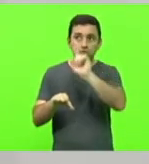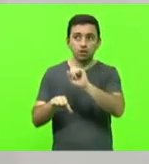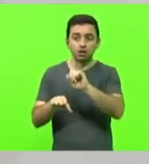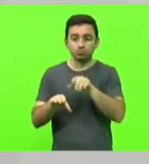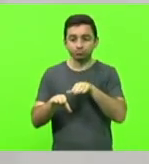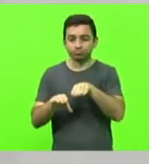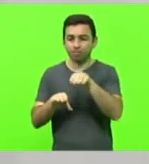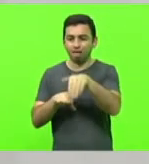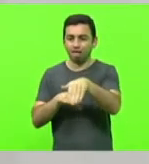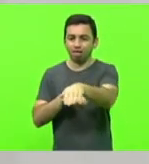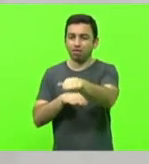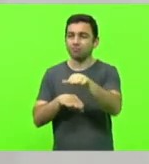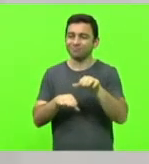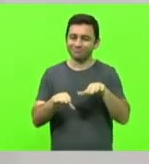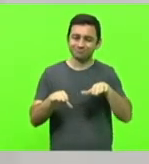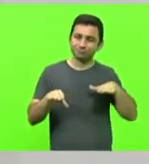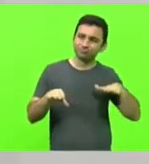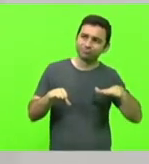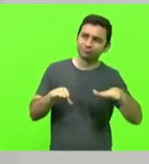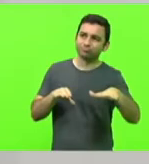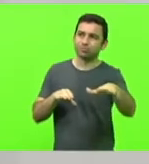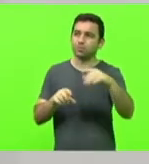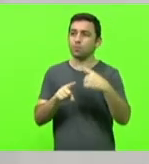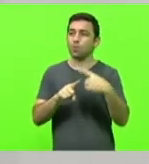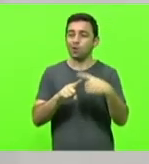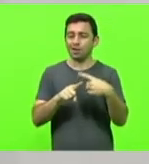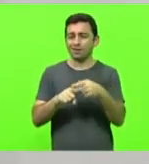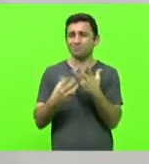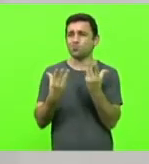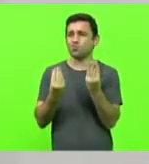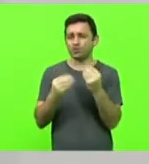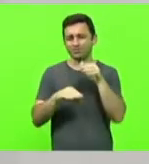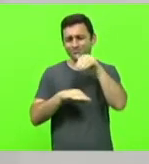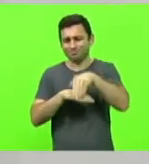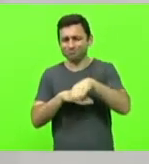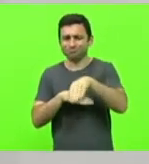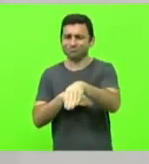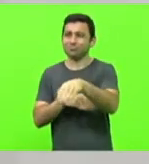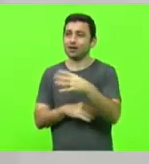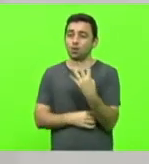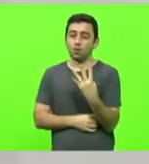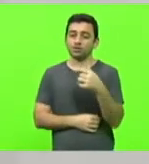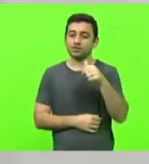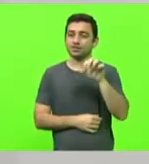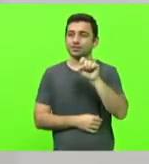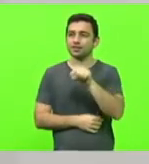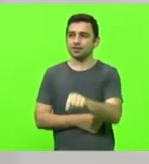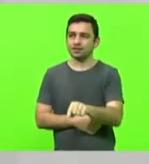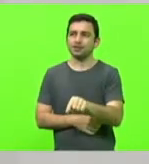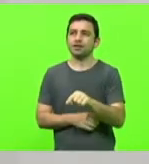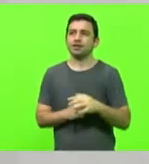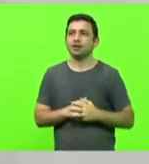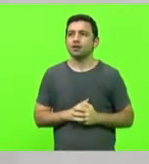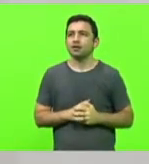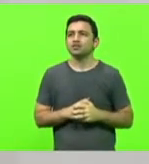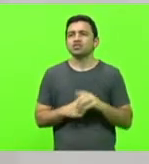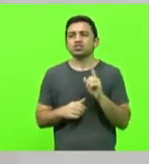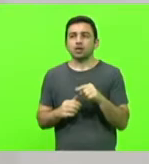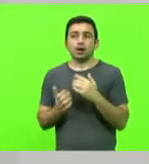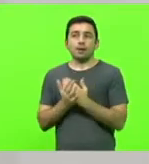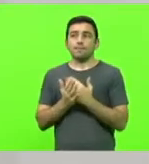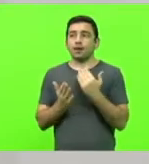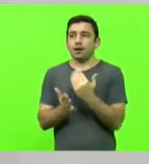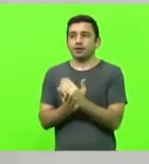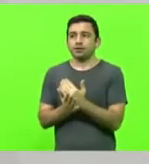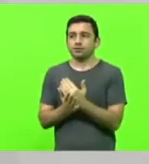pista, haja vista as crateras na 470 no Alto Vale, porque aquilo já passou de buraco,